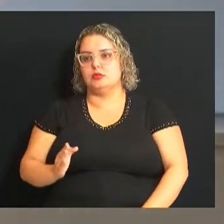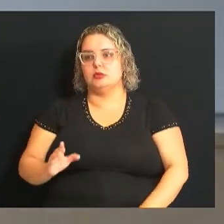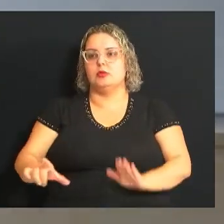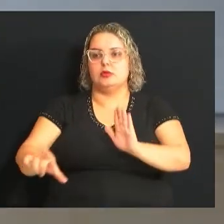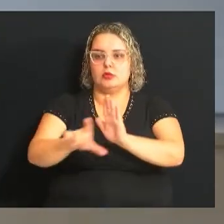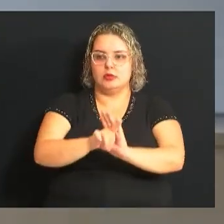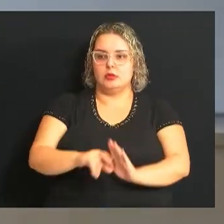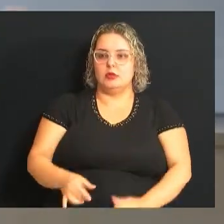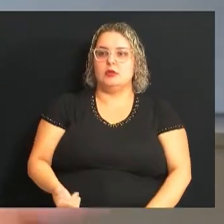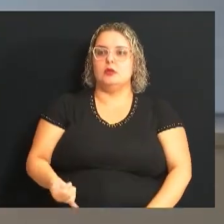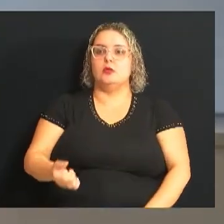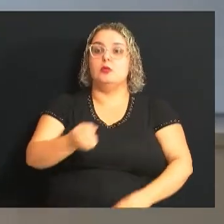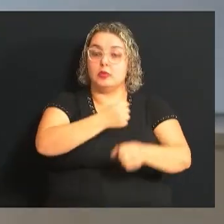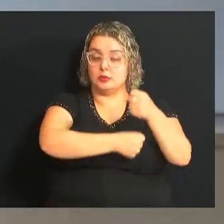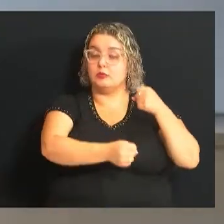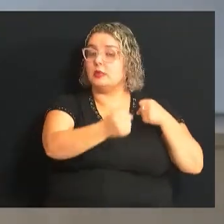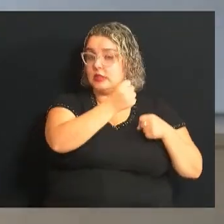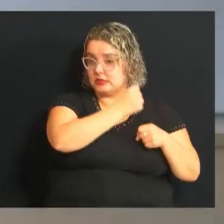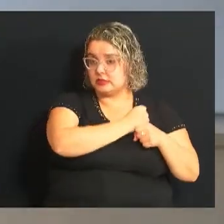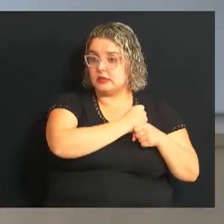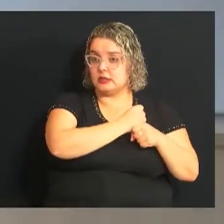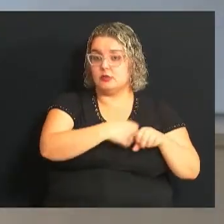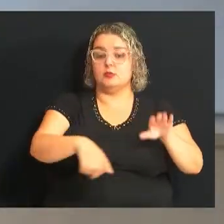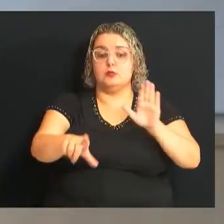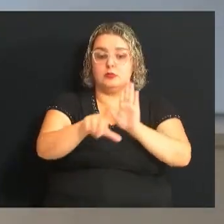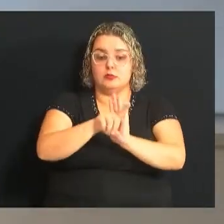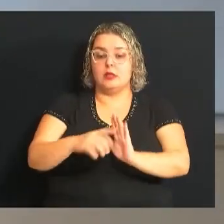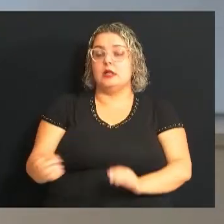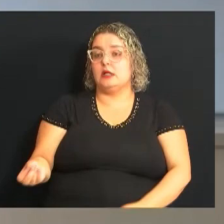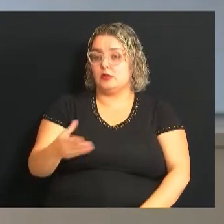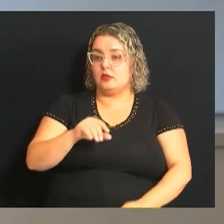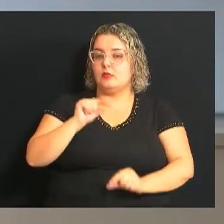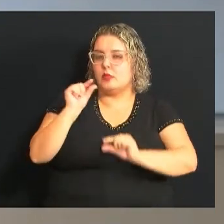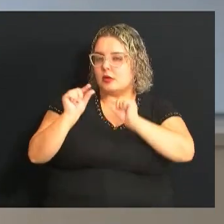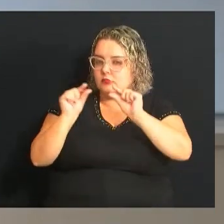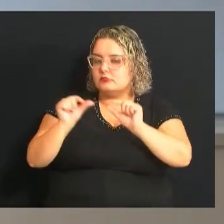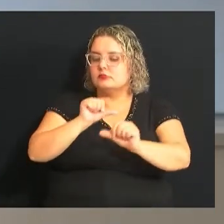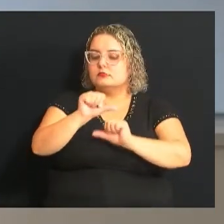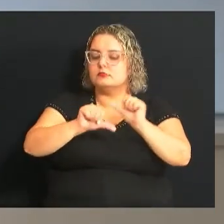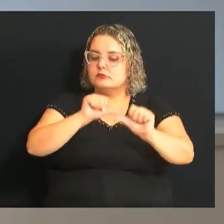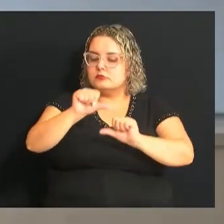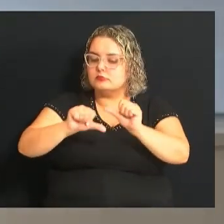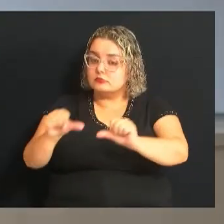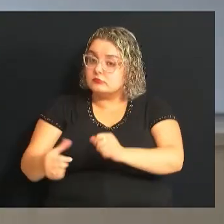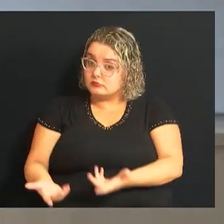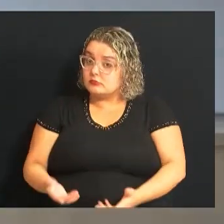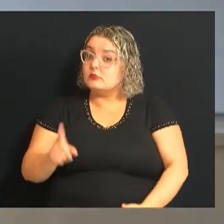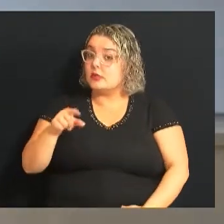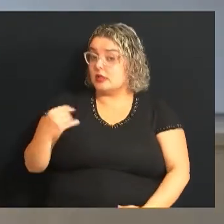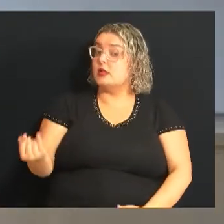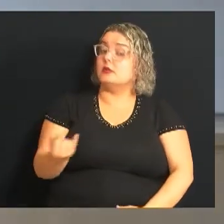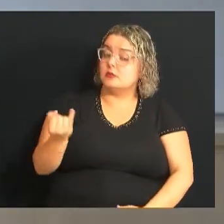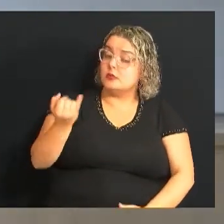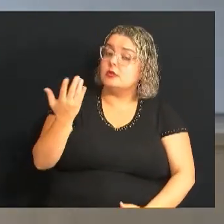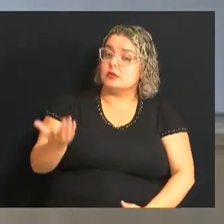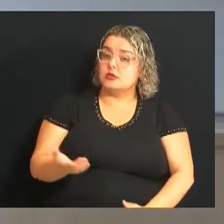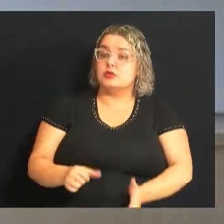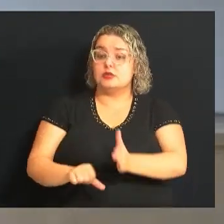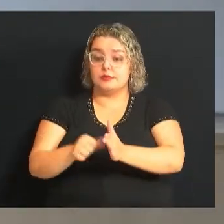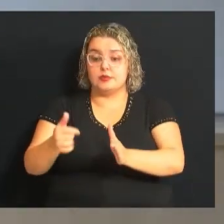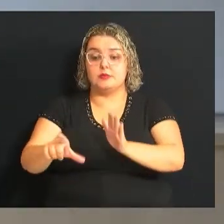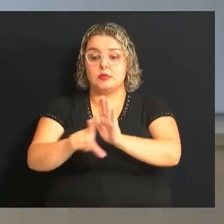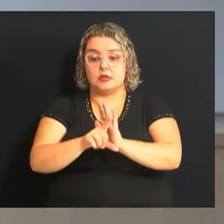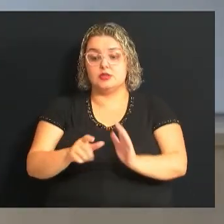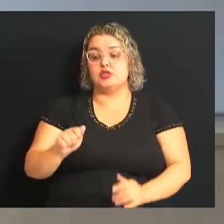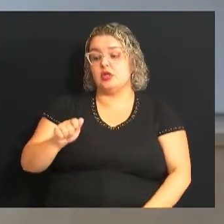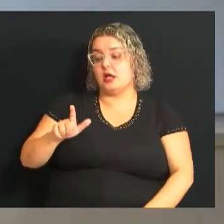o ano passado, uma lei nova fez uma pequena modificação, algumas pequenas modificações, mas importantes, na primeira lei de alienação